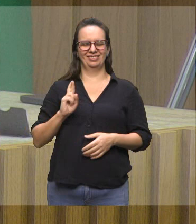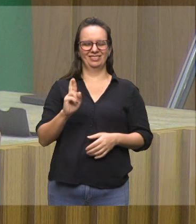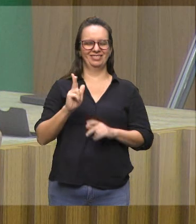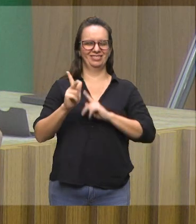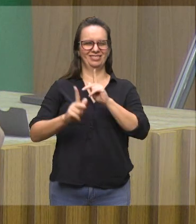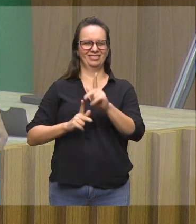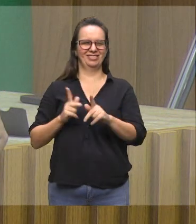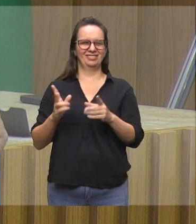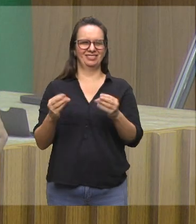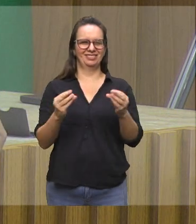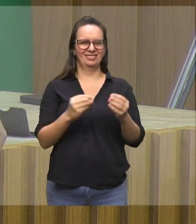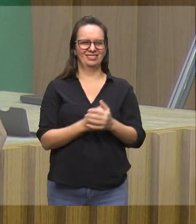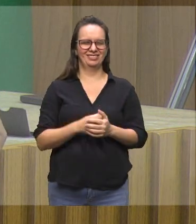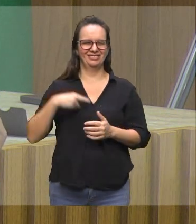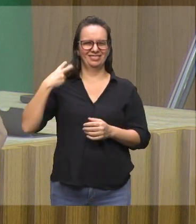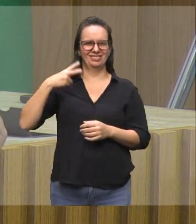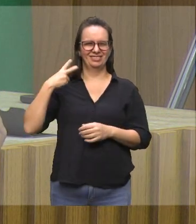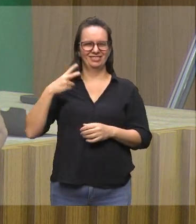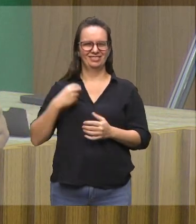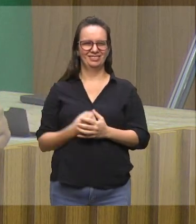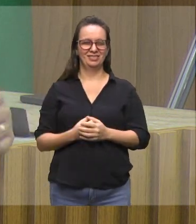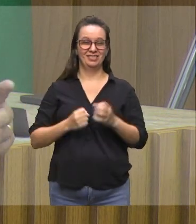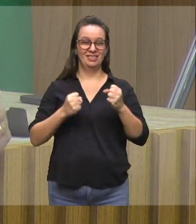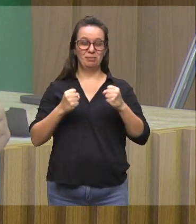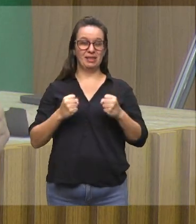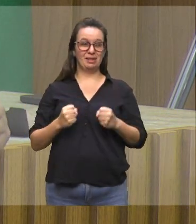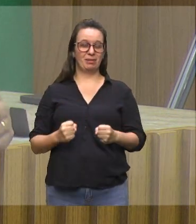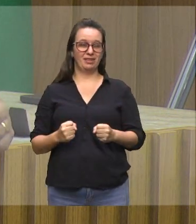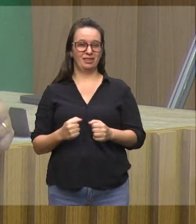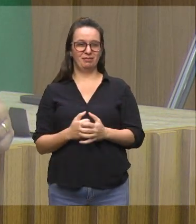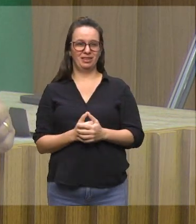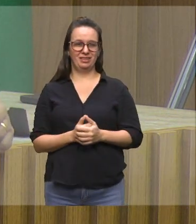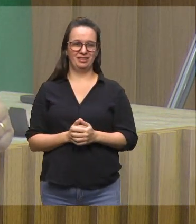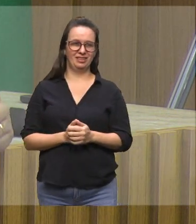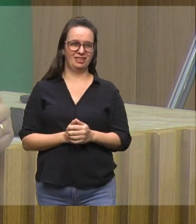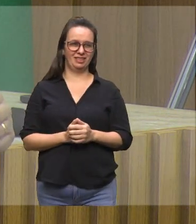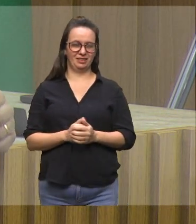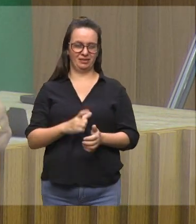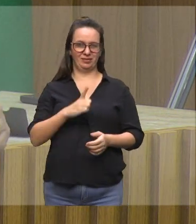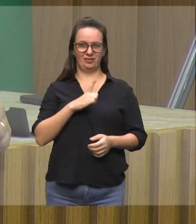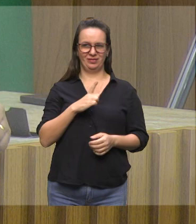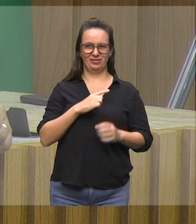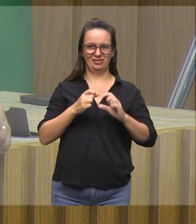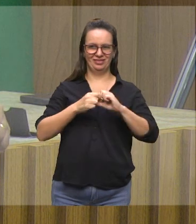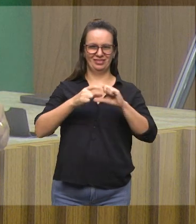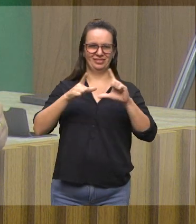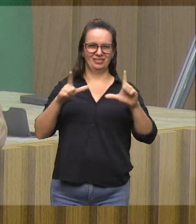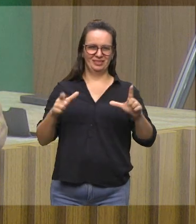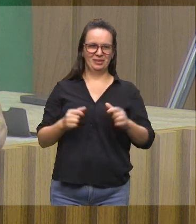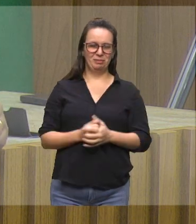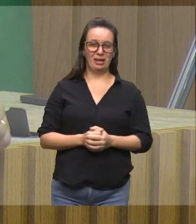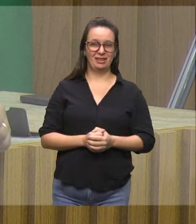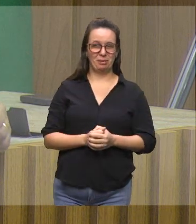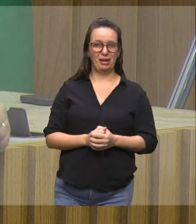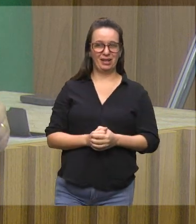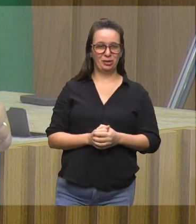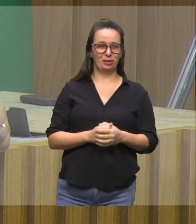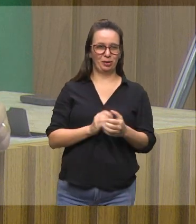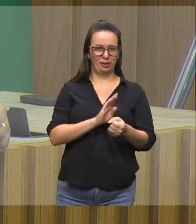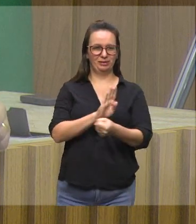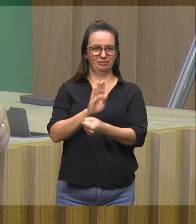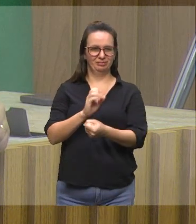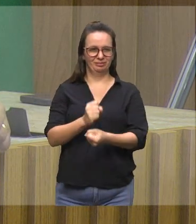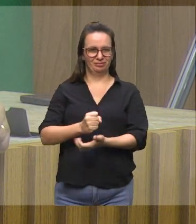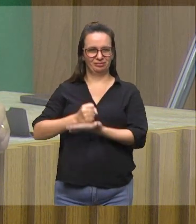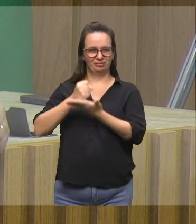parlamentar, o vereador, ele vai poder ter um pouco mais de autonomia para definir, não é, porque a